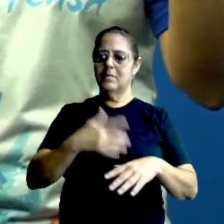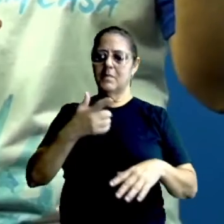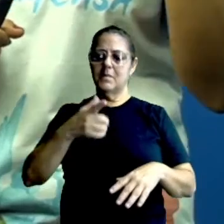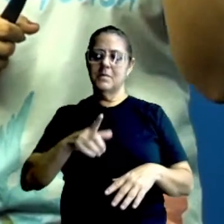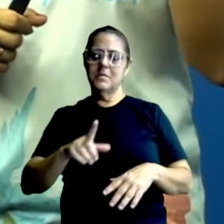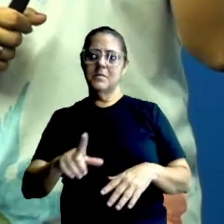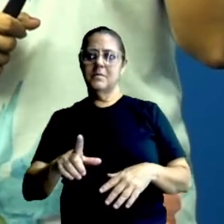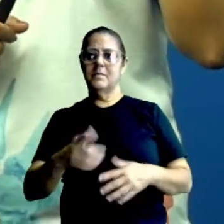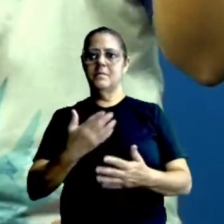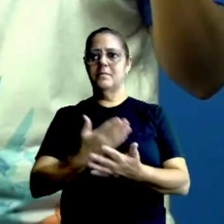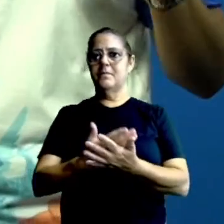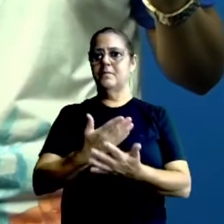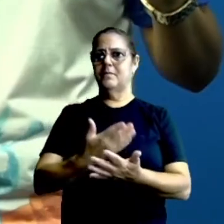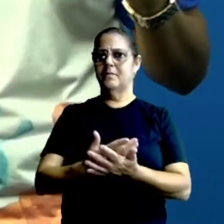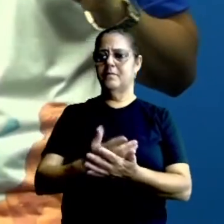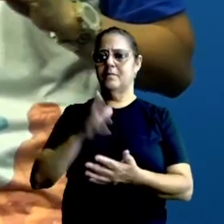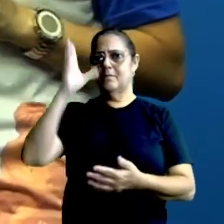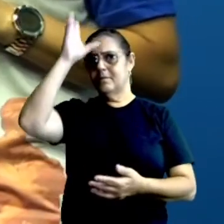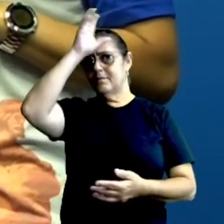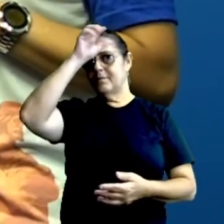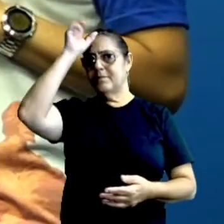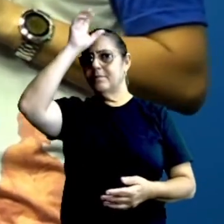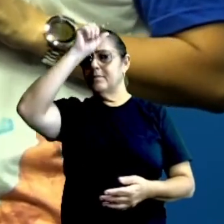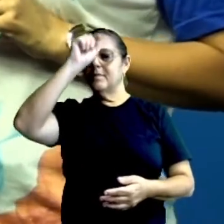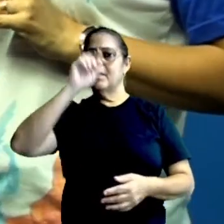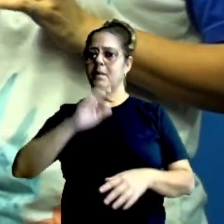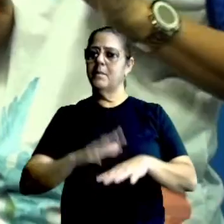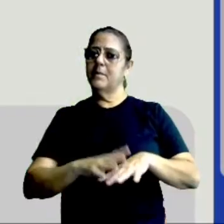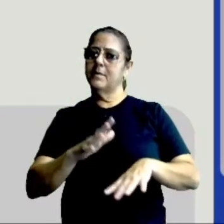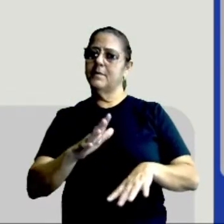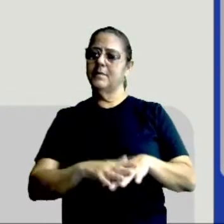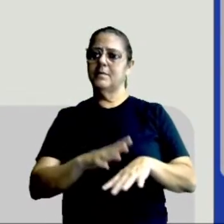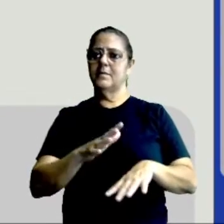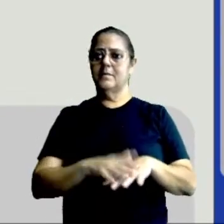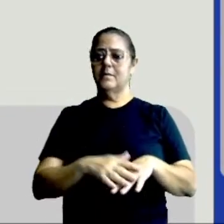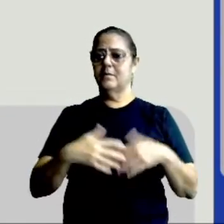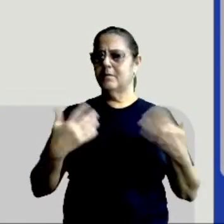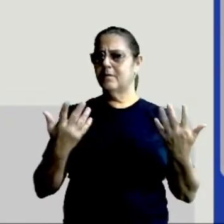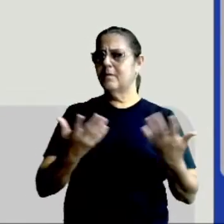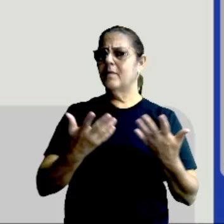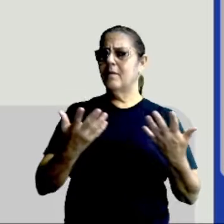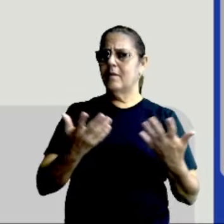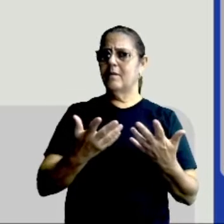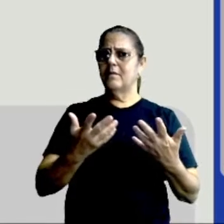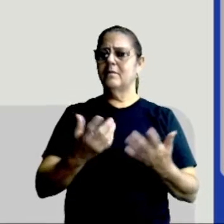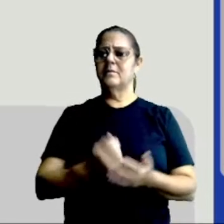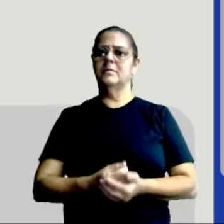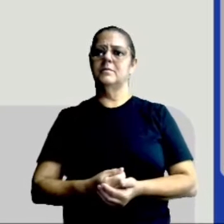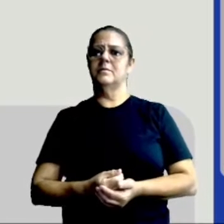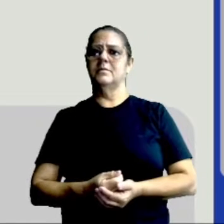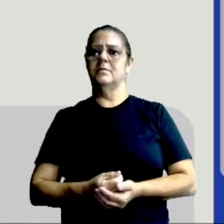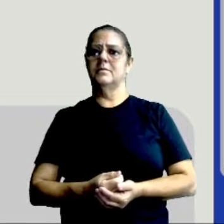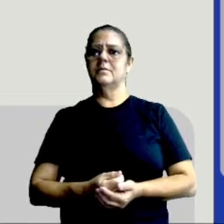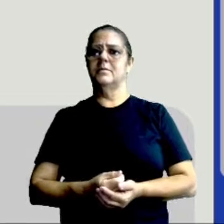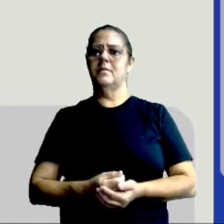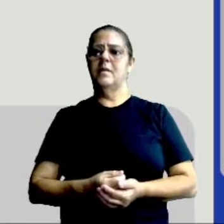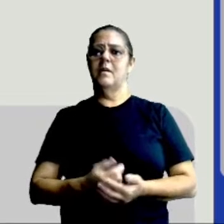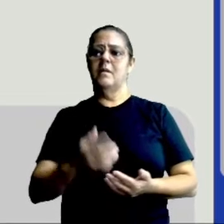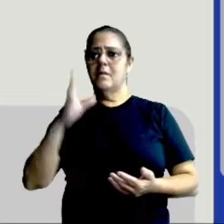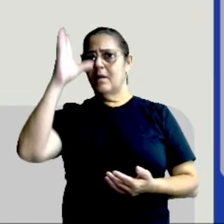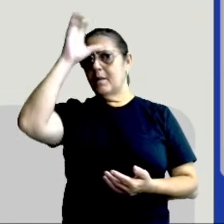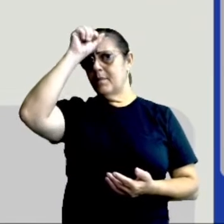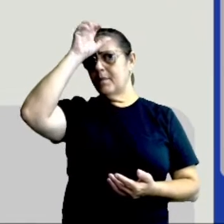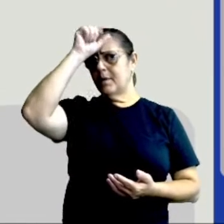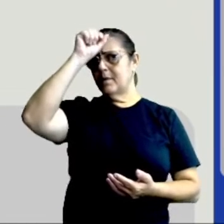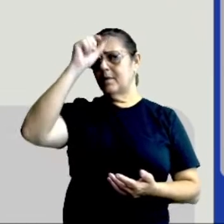mais um momento para a gente aprender um pouquinho mais de matemática. Hoje a gente vai para trabalhar